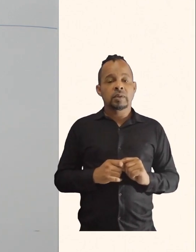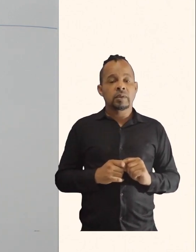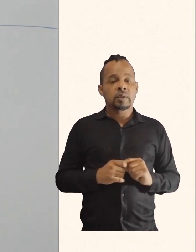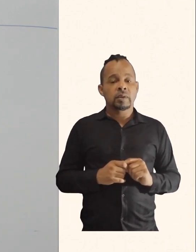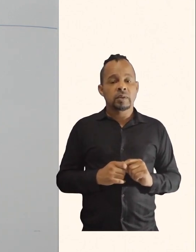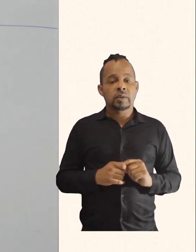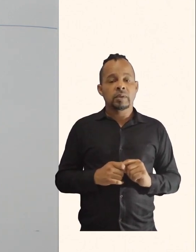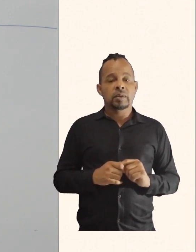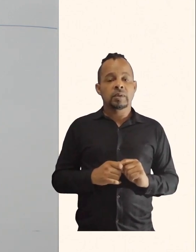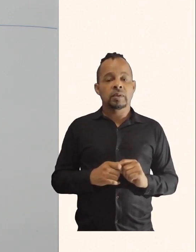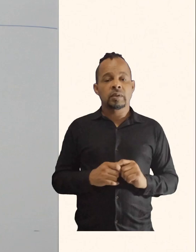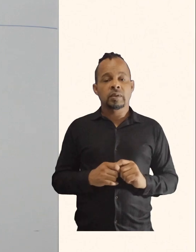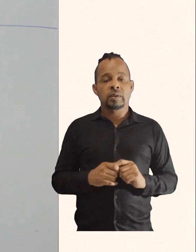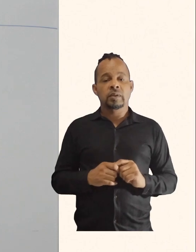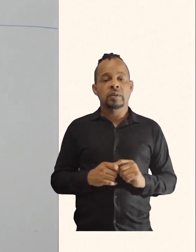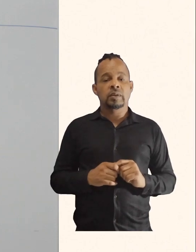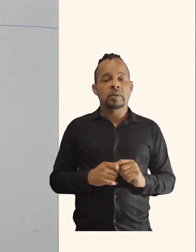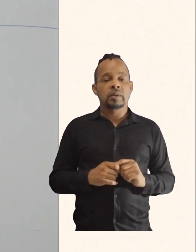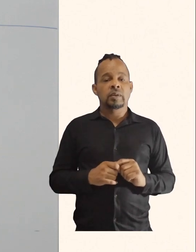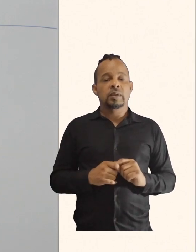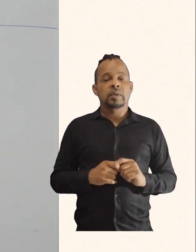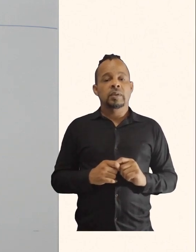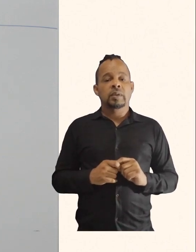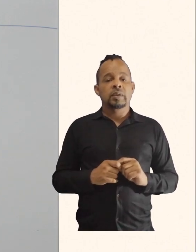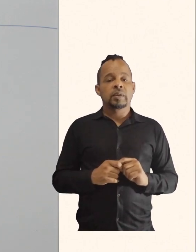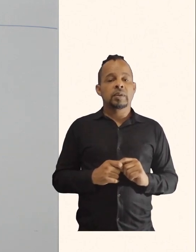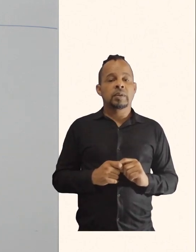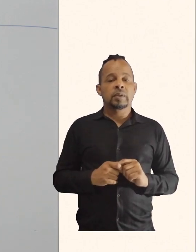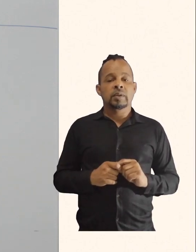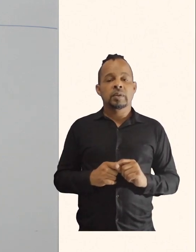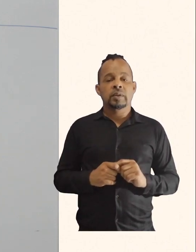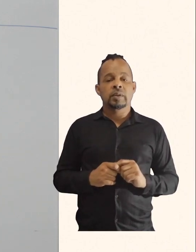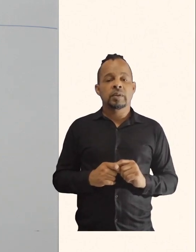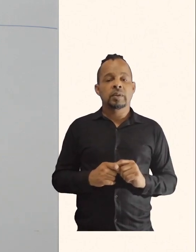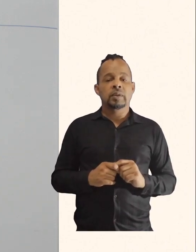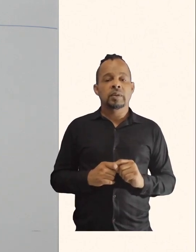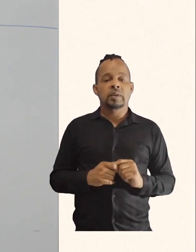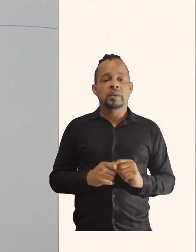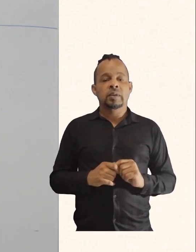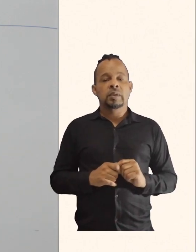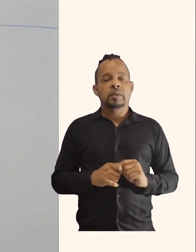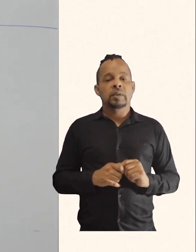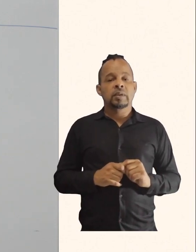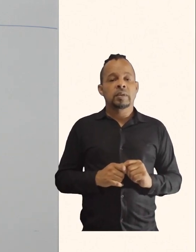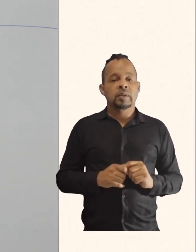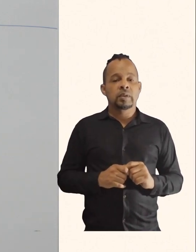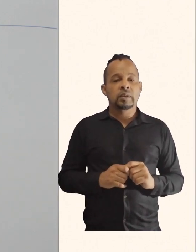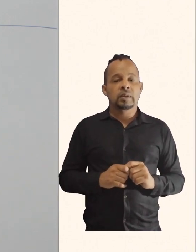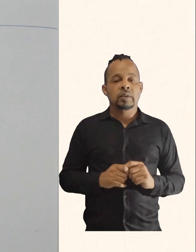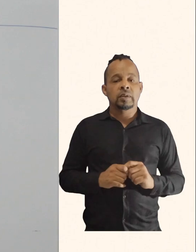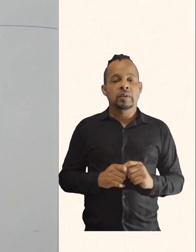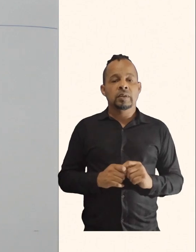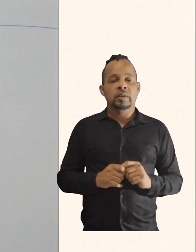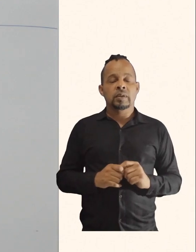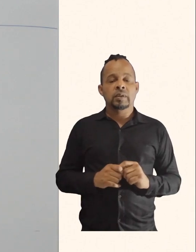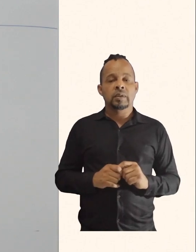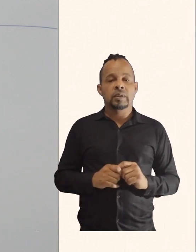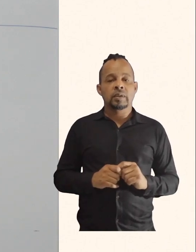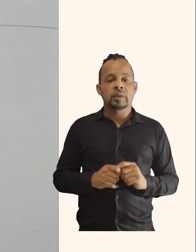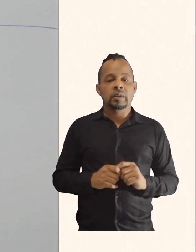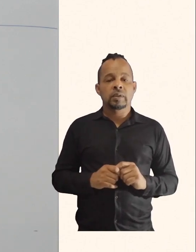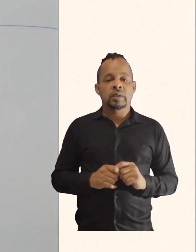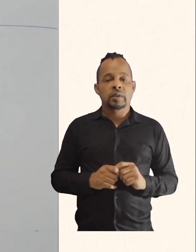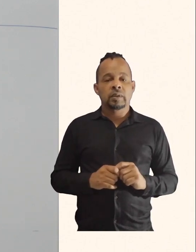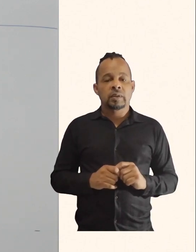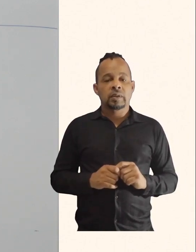que vai ser o contrário, vai ser o A menos o B, correto? Em termos